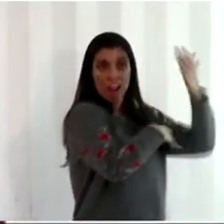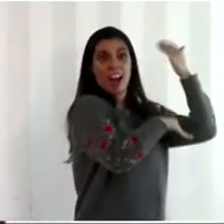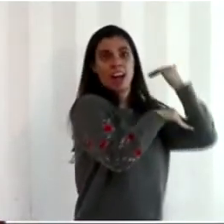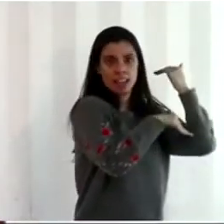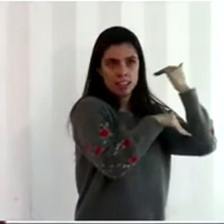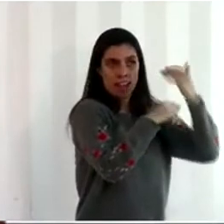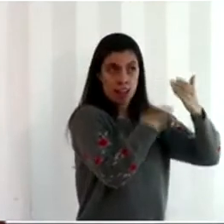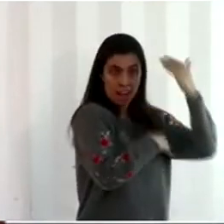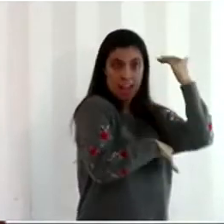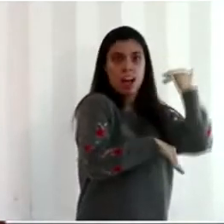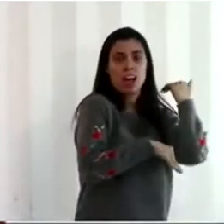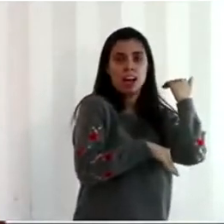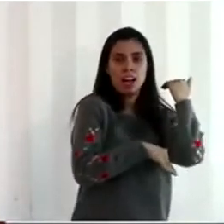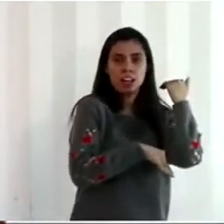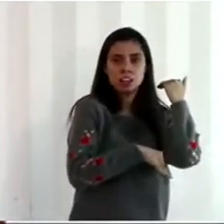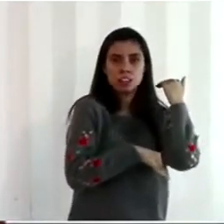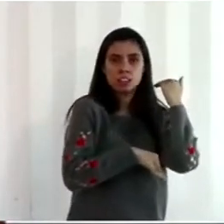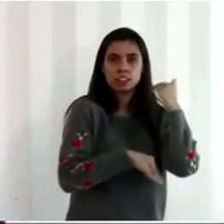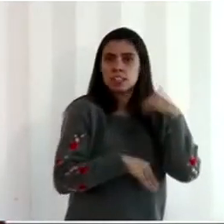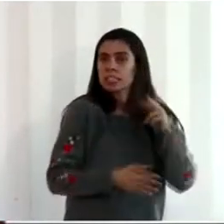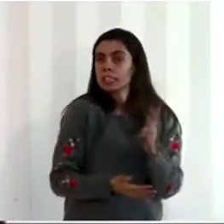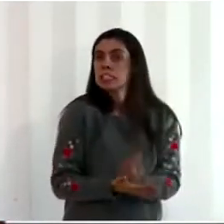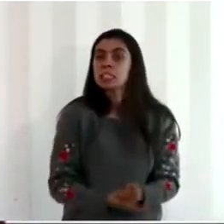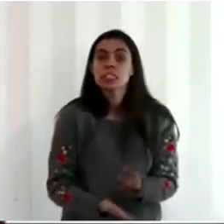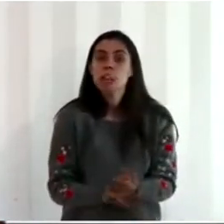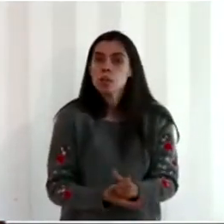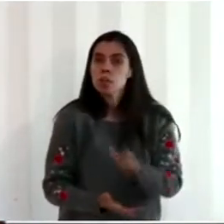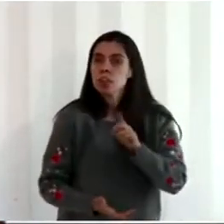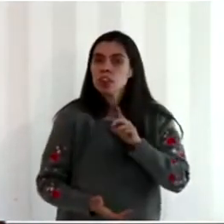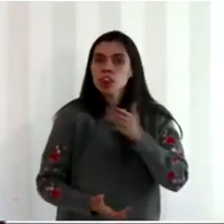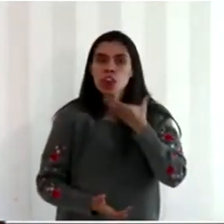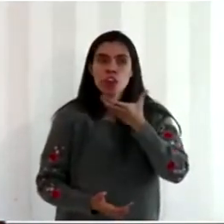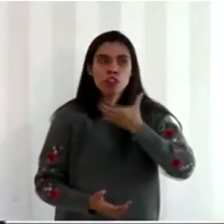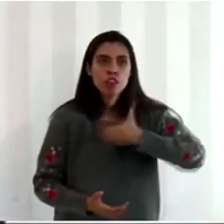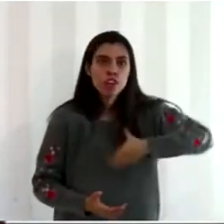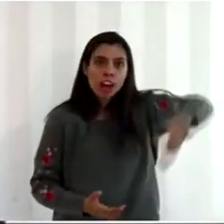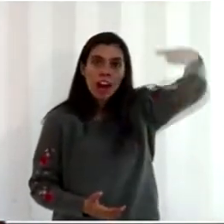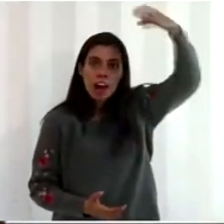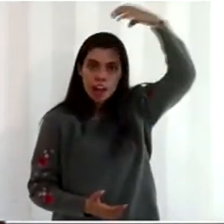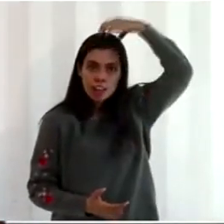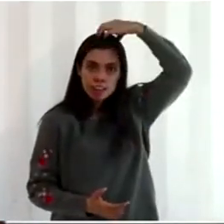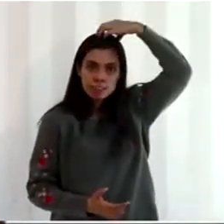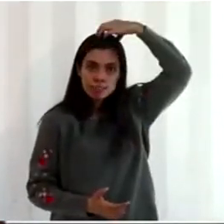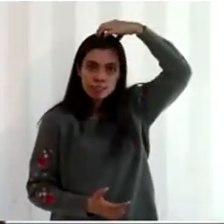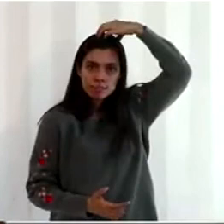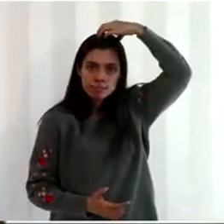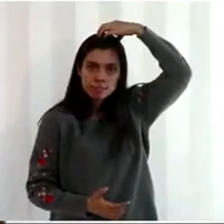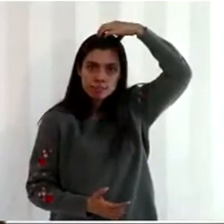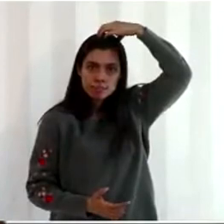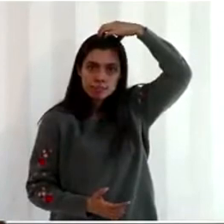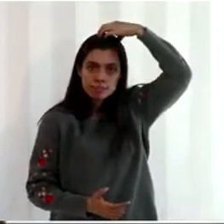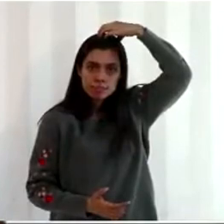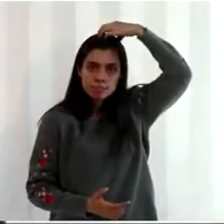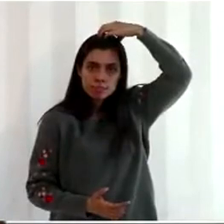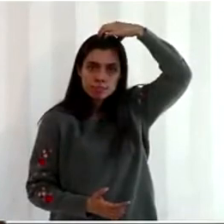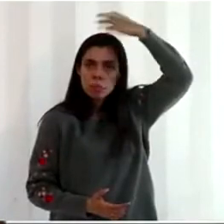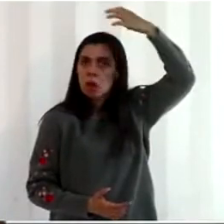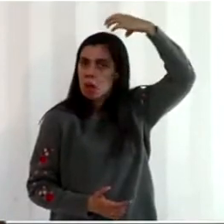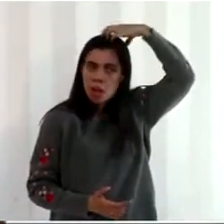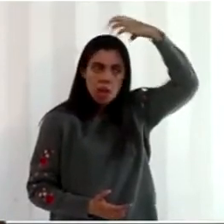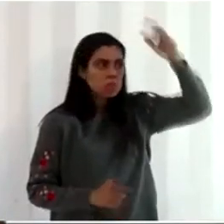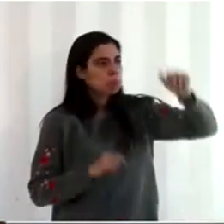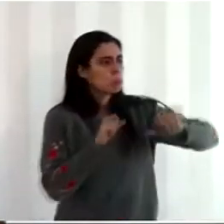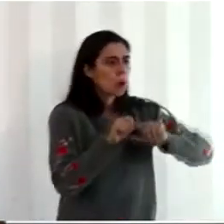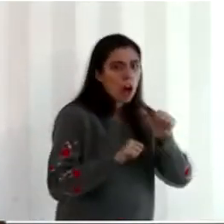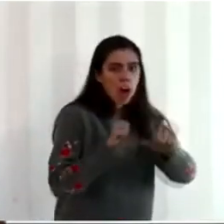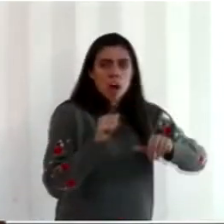tempo em que eles retornam, se você perguntar, quem é o rei de Judá? Não tem mais rei. Desse período aqui, praticamente agora, até